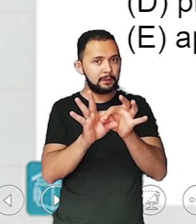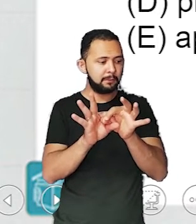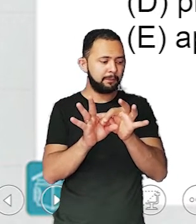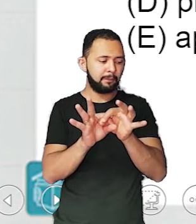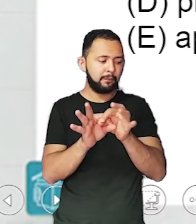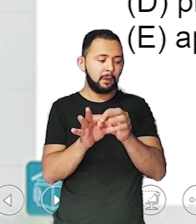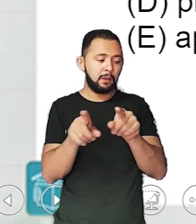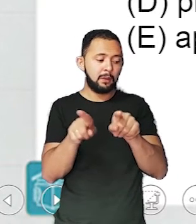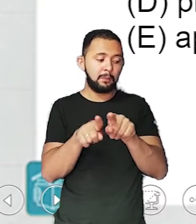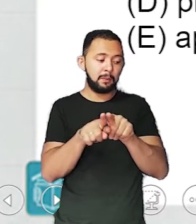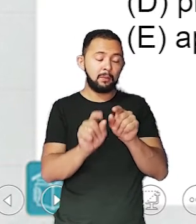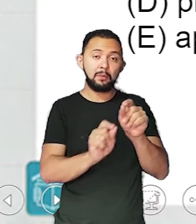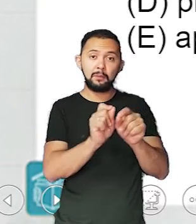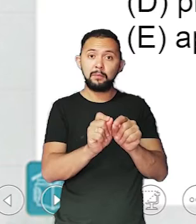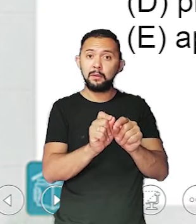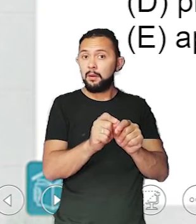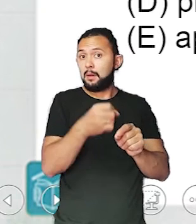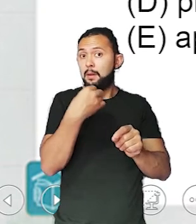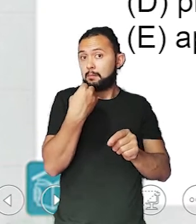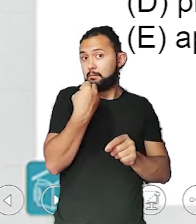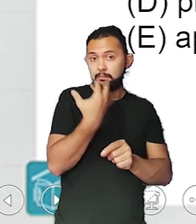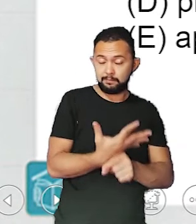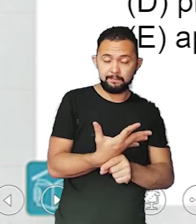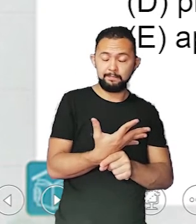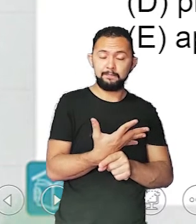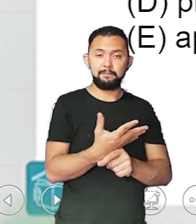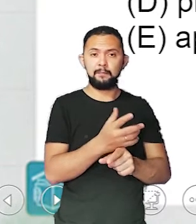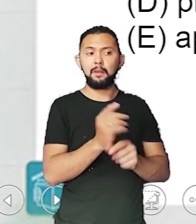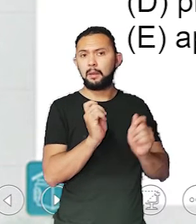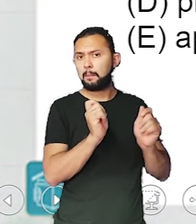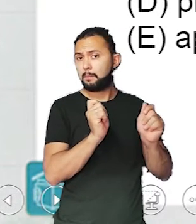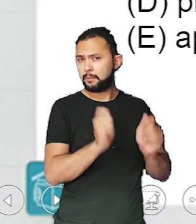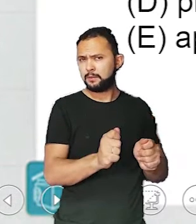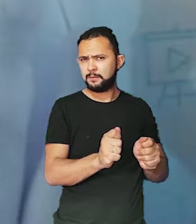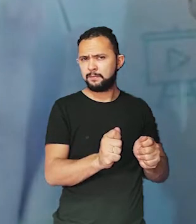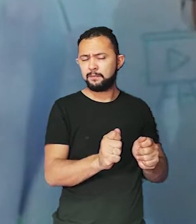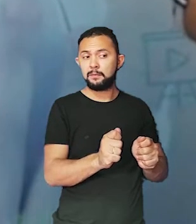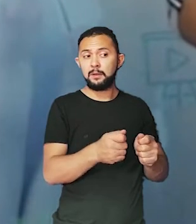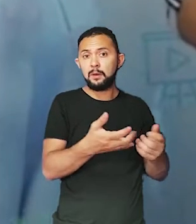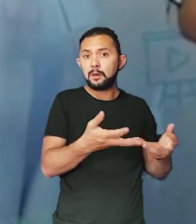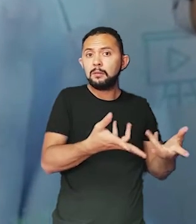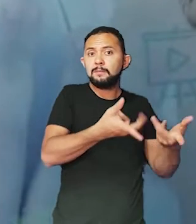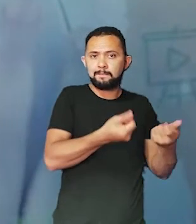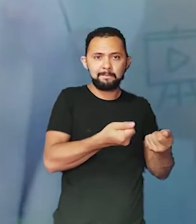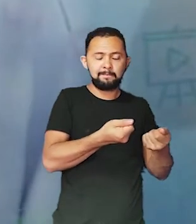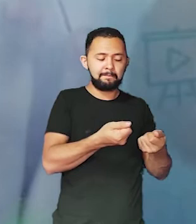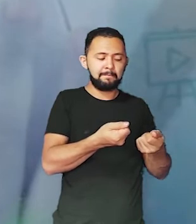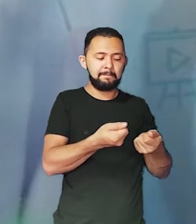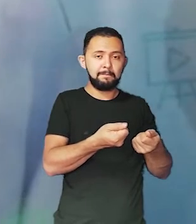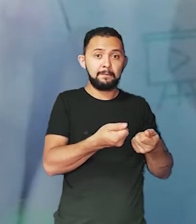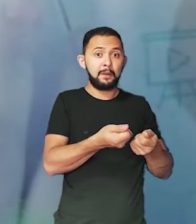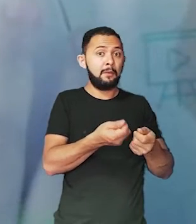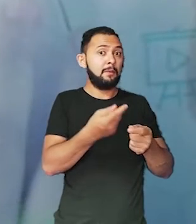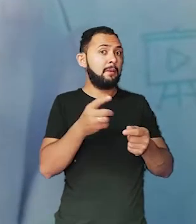um qualificador, eu estou dizendo que algo é bem provável, né? Que algo é bem provável, eu estou qualificando isso, né? Algo